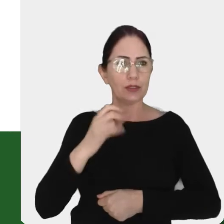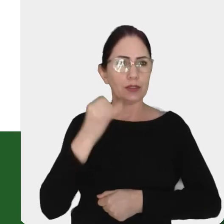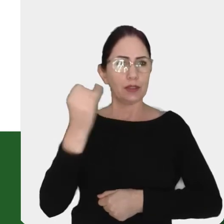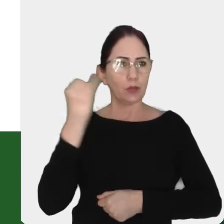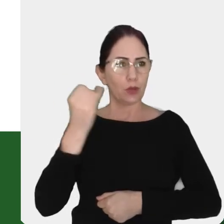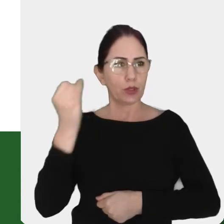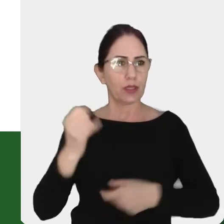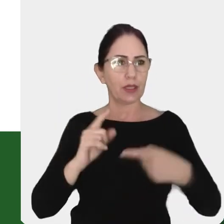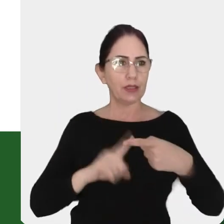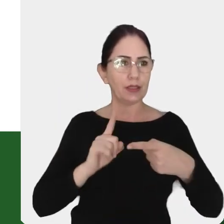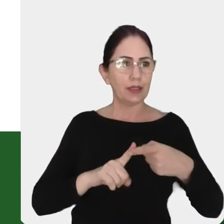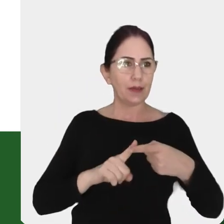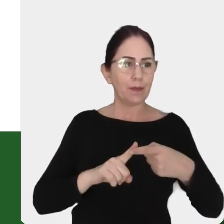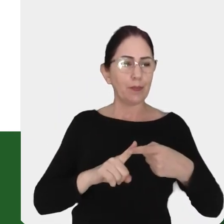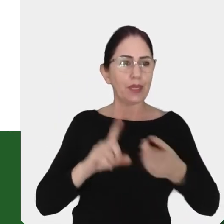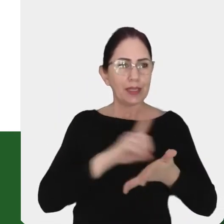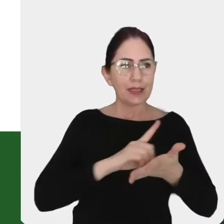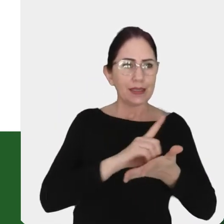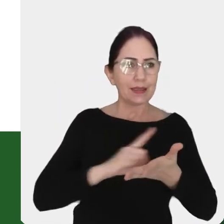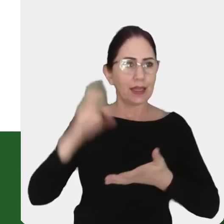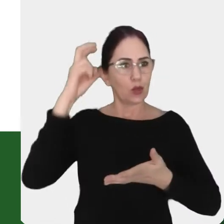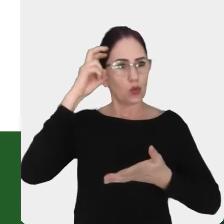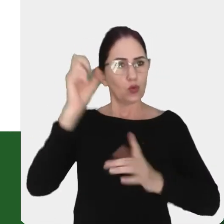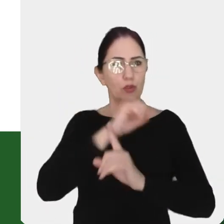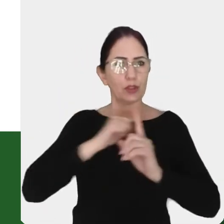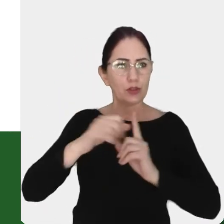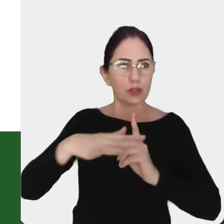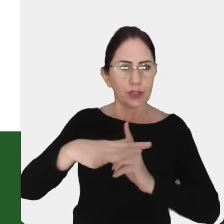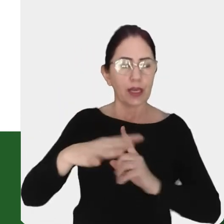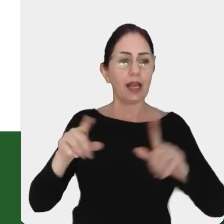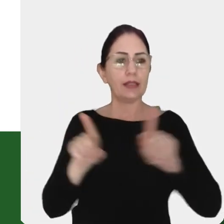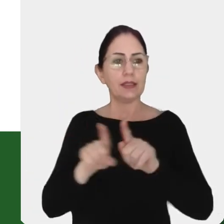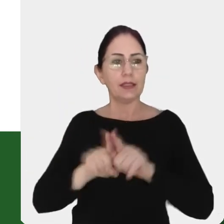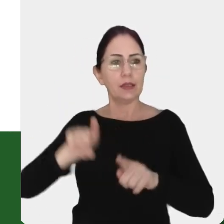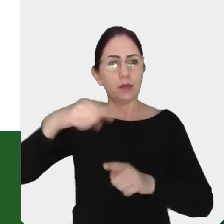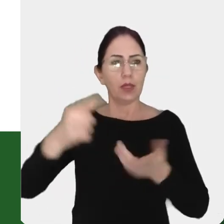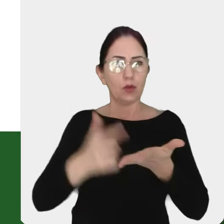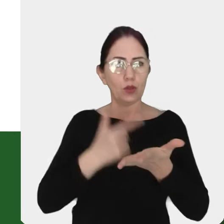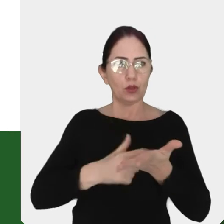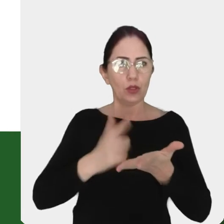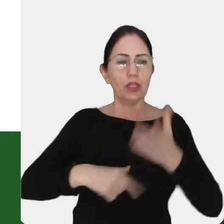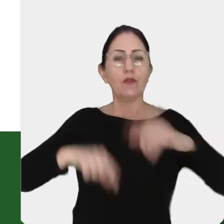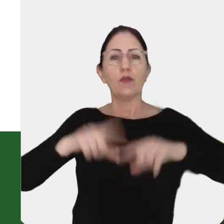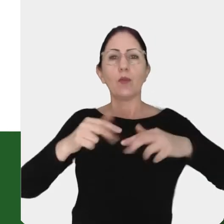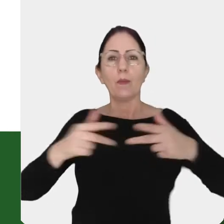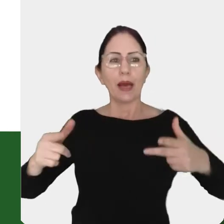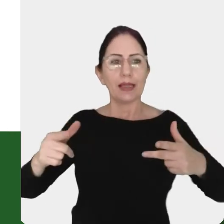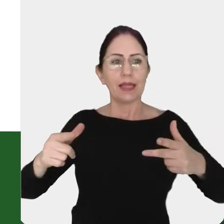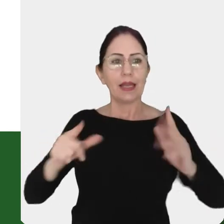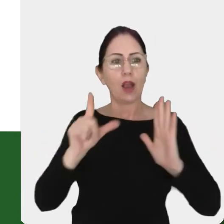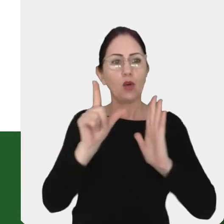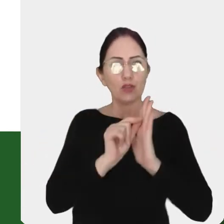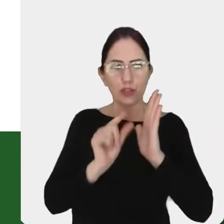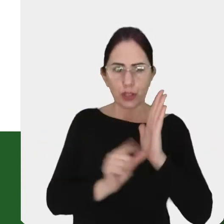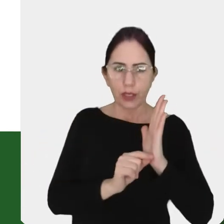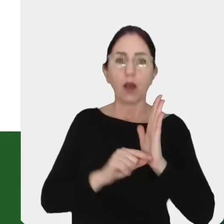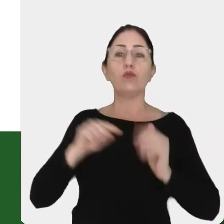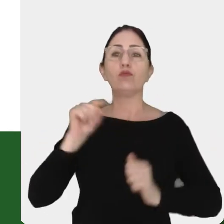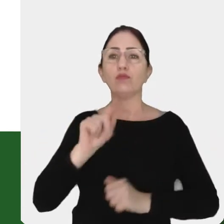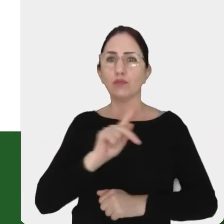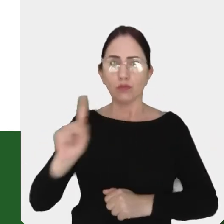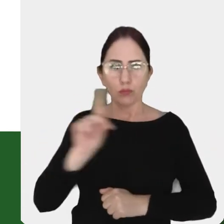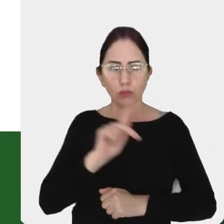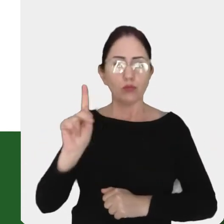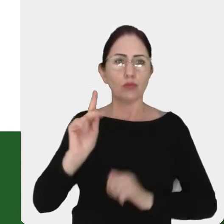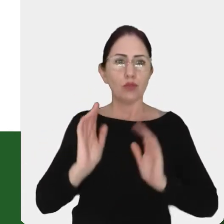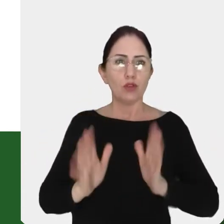Design, Cultura e Sociedade e do Material ao Digital. Ele é um professor que ele já atuou até aqui na UFSC, em Santa Catarina, mas